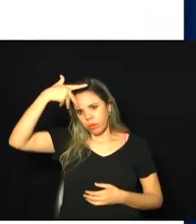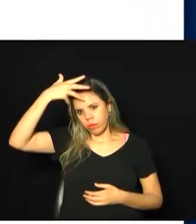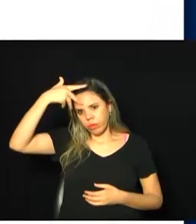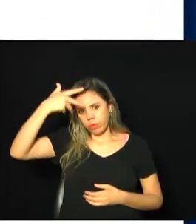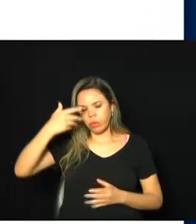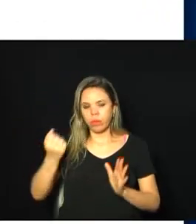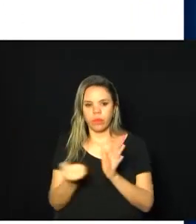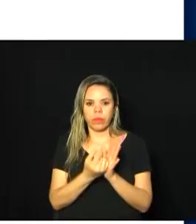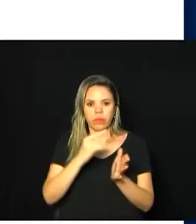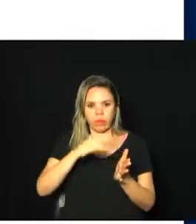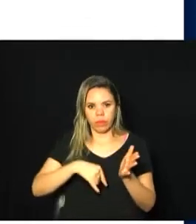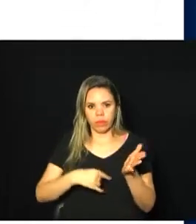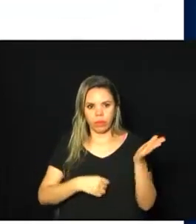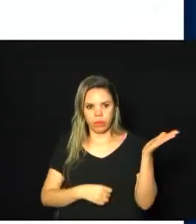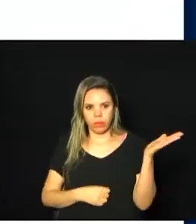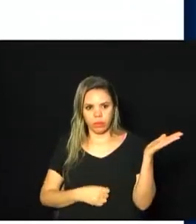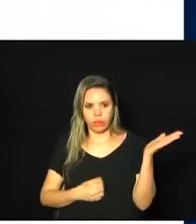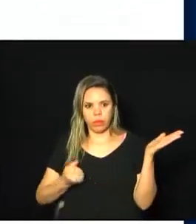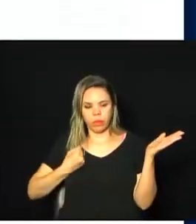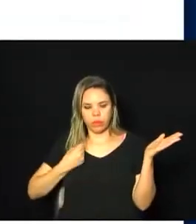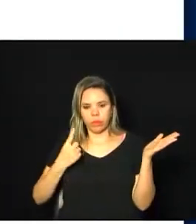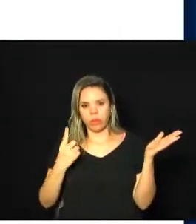Farmadic protocolou o requerimento número